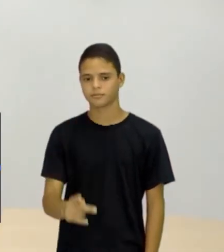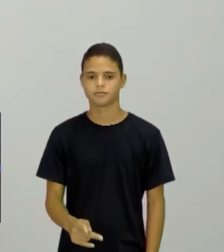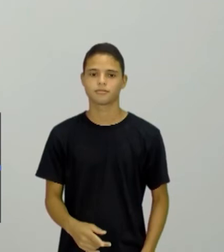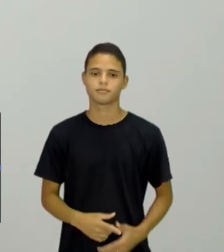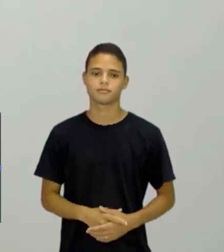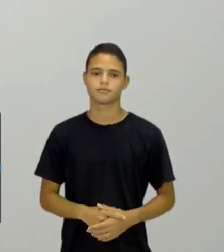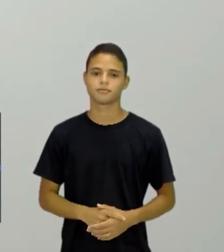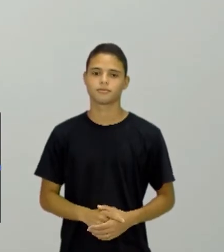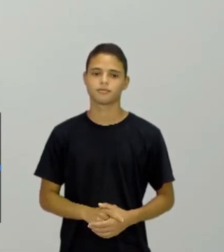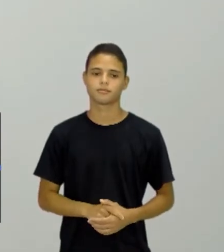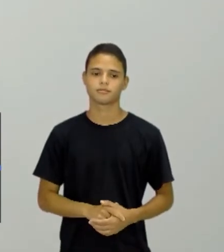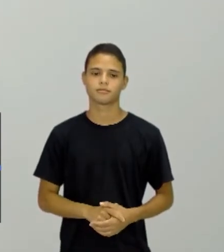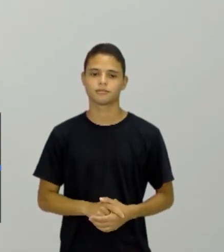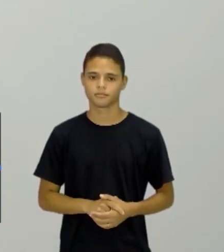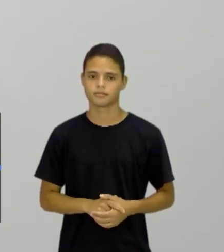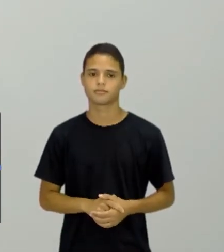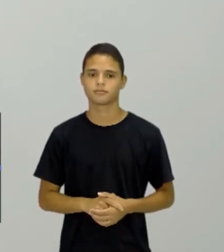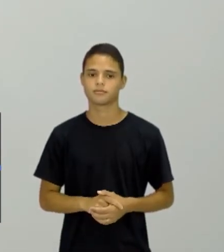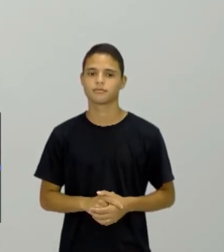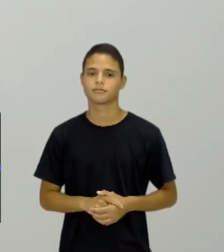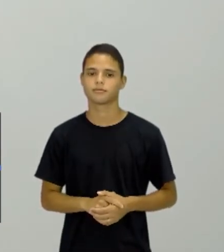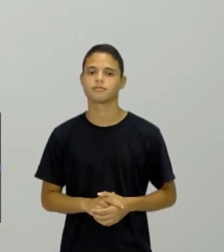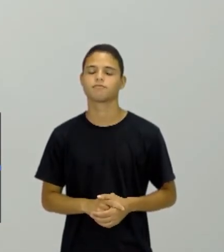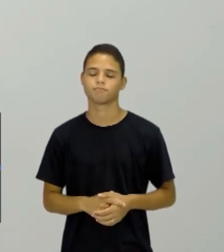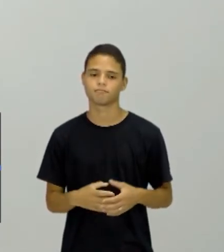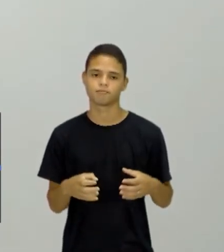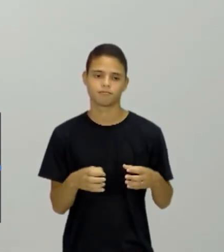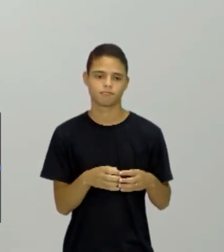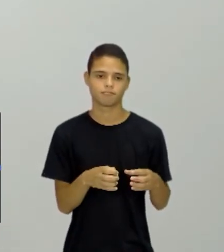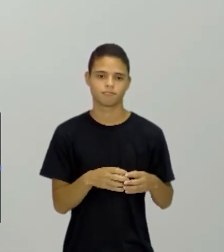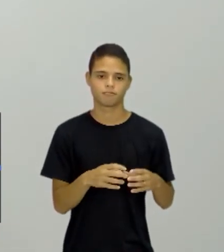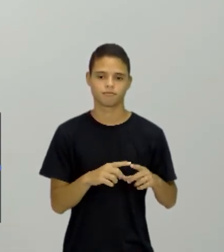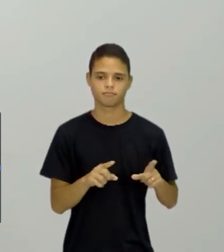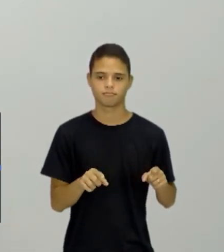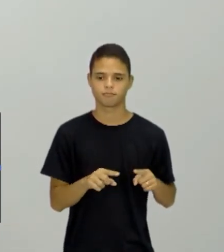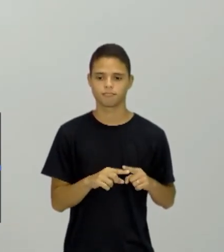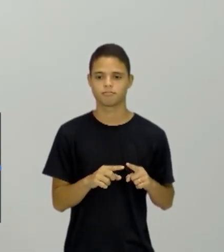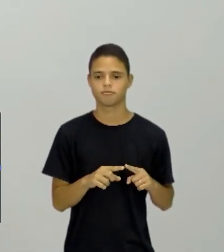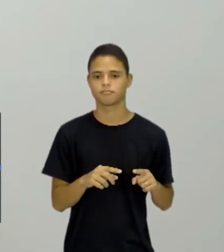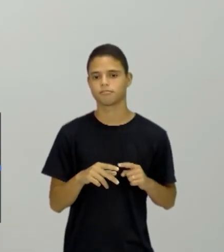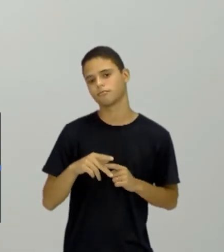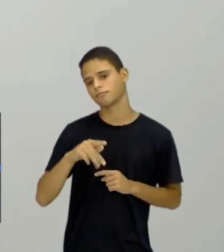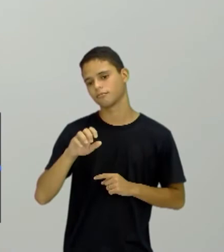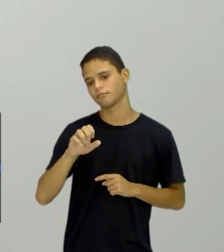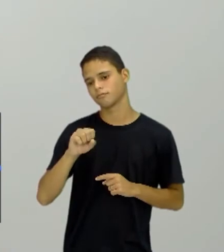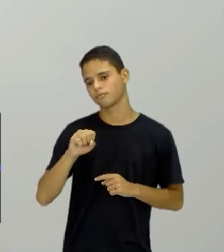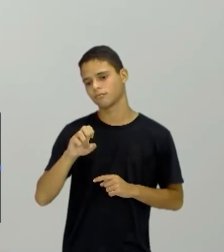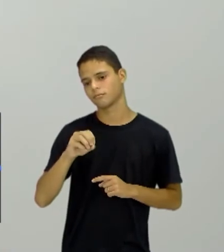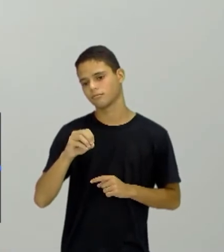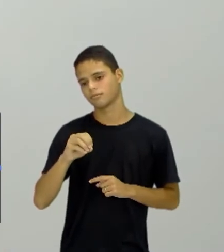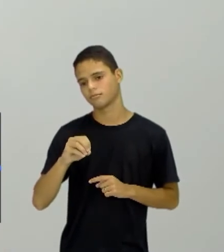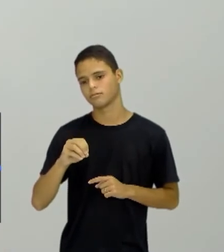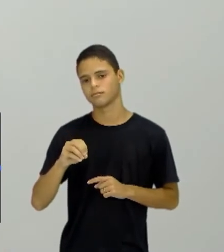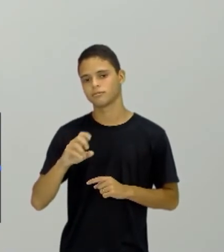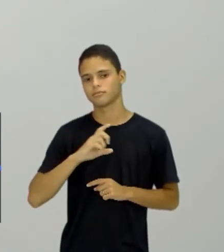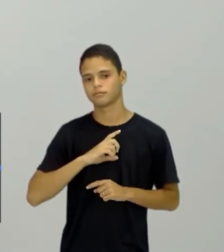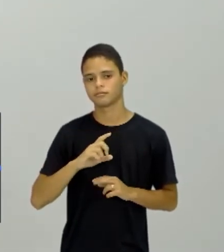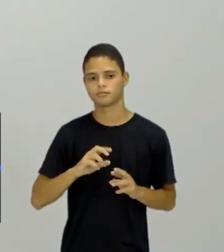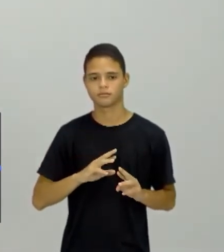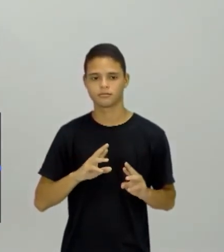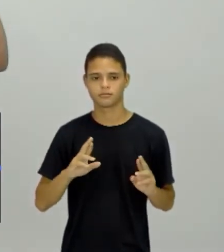peso. Essa turma de peso aí, peso da água, peso da areia e tudo mais, elas vão dar uma diferença gravitacional. Fizeram um